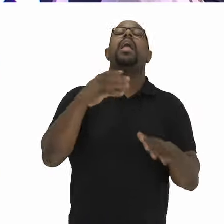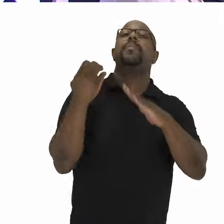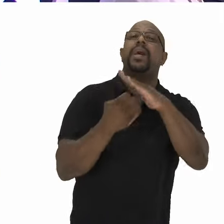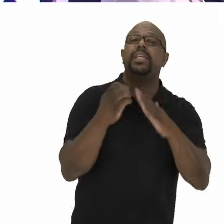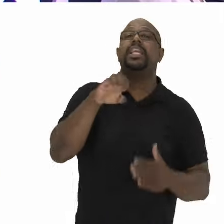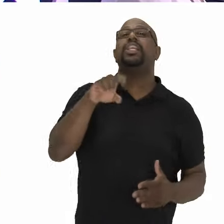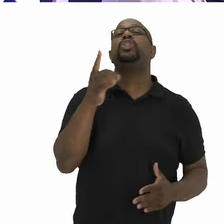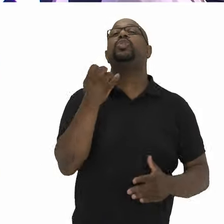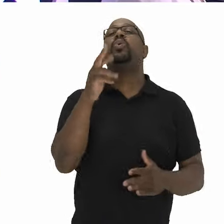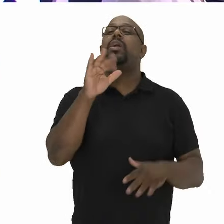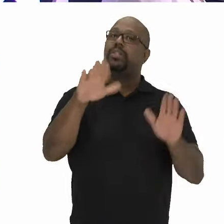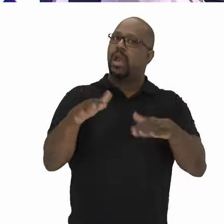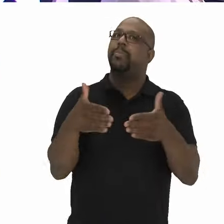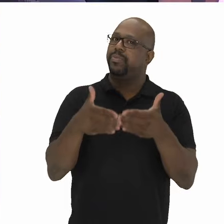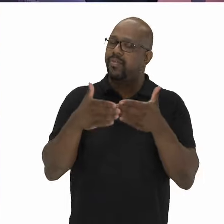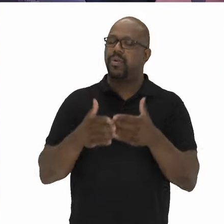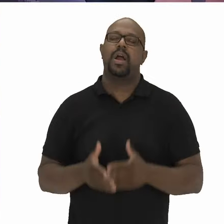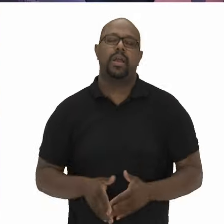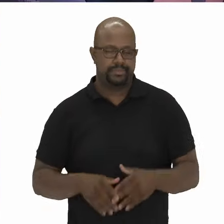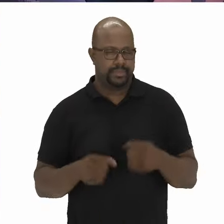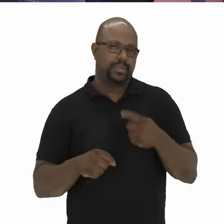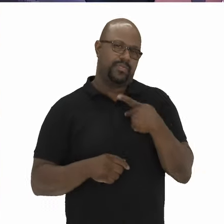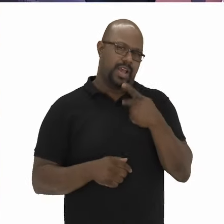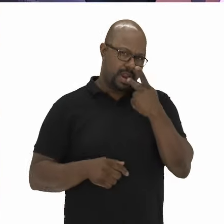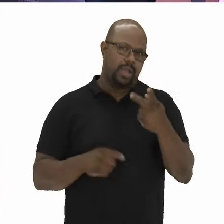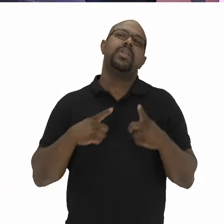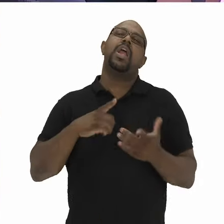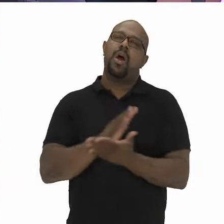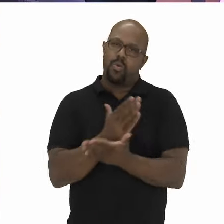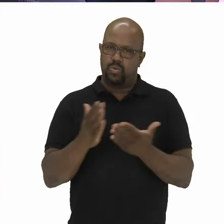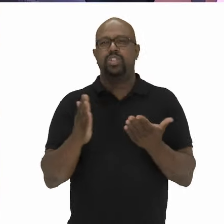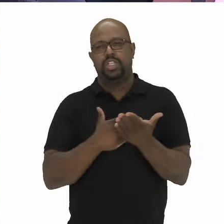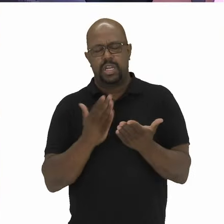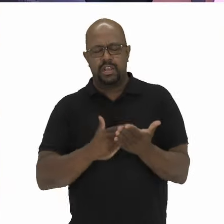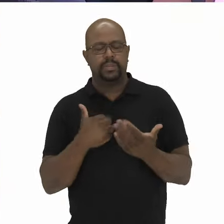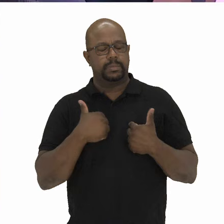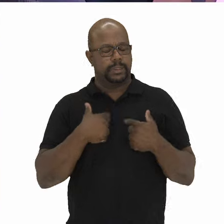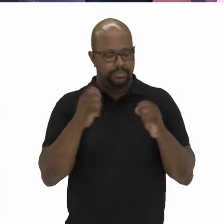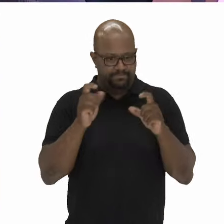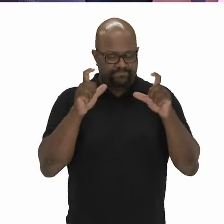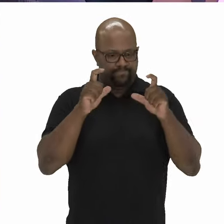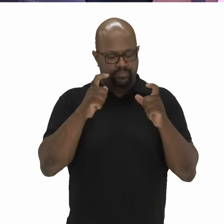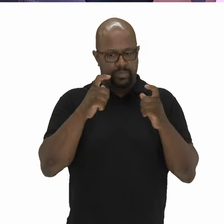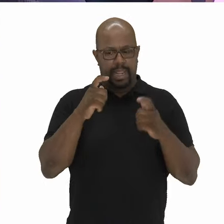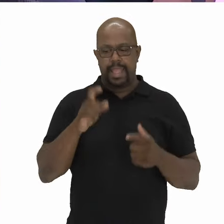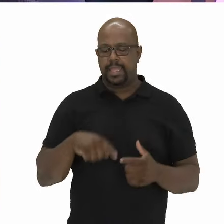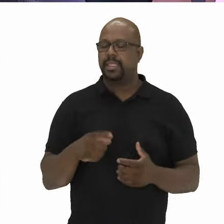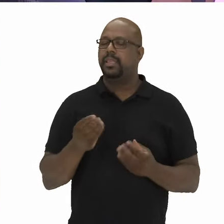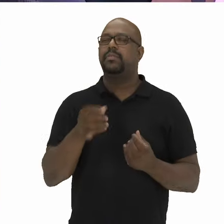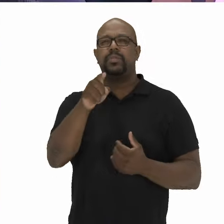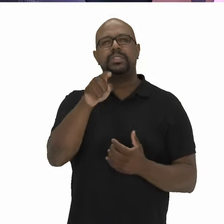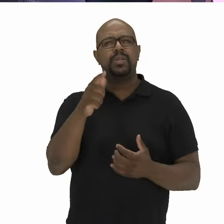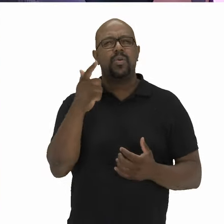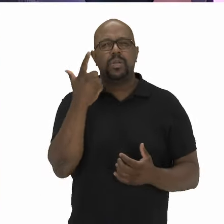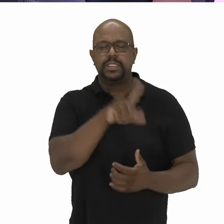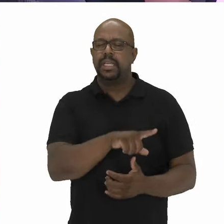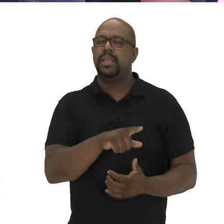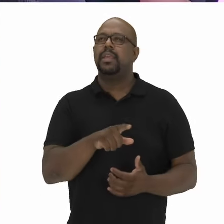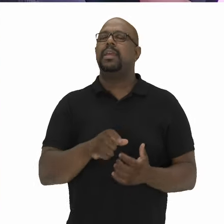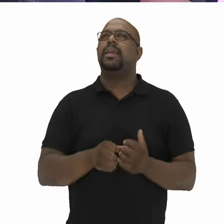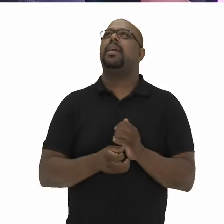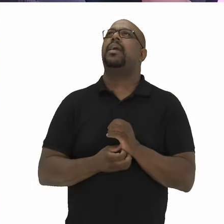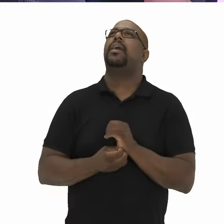editoras por favor olha eu tenho que falar que eu tenho alguns livros e uma coisa que me chama muito atenção é que